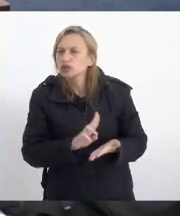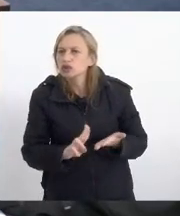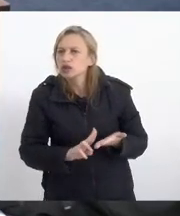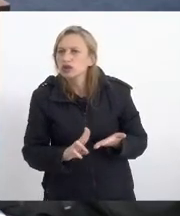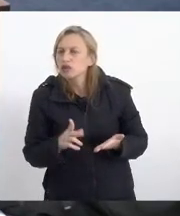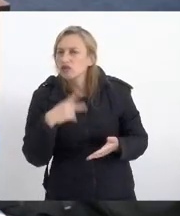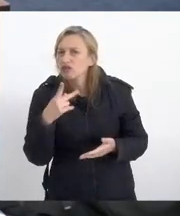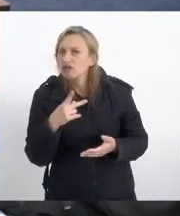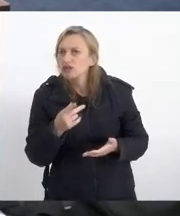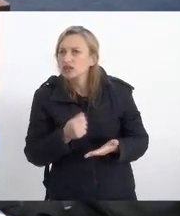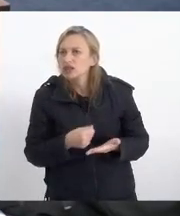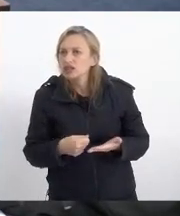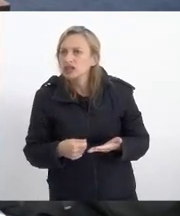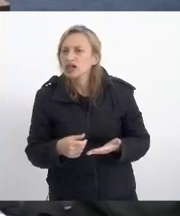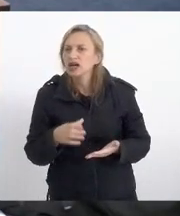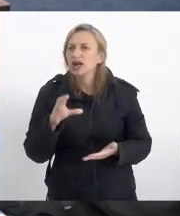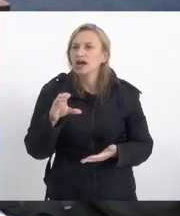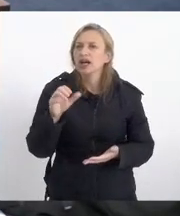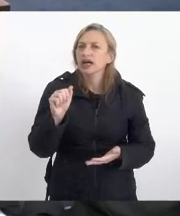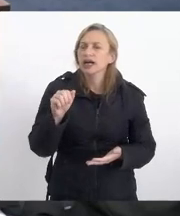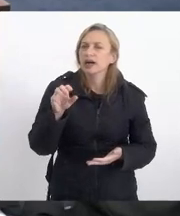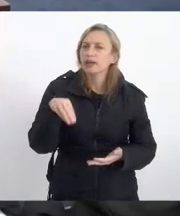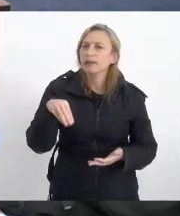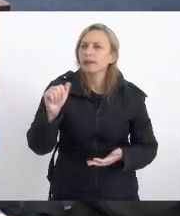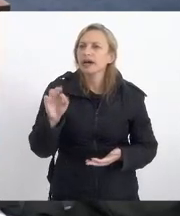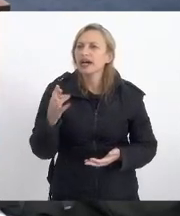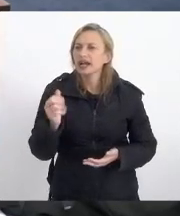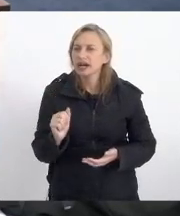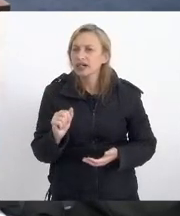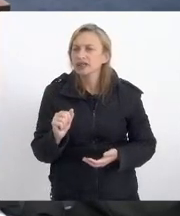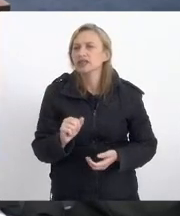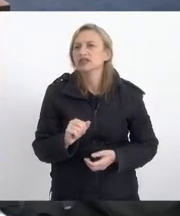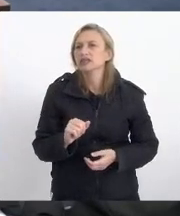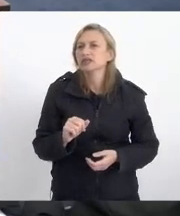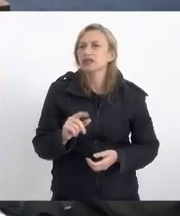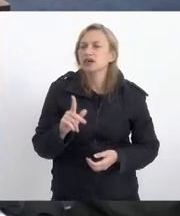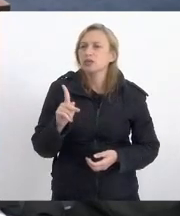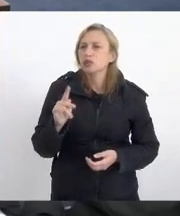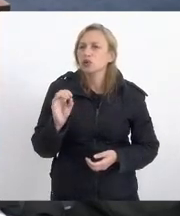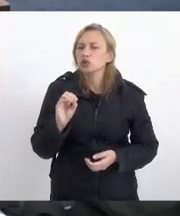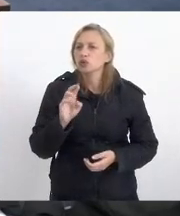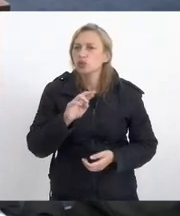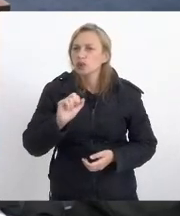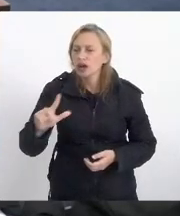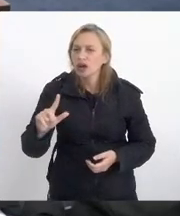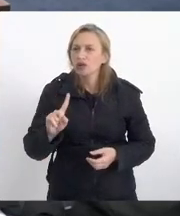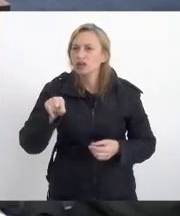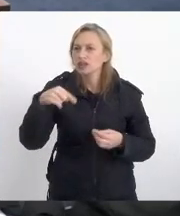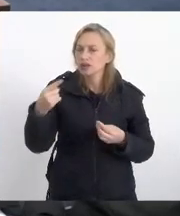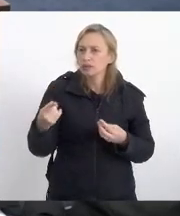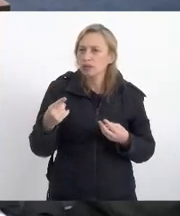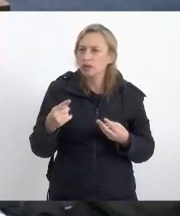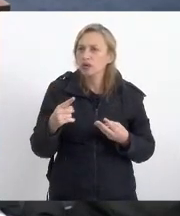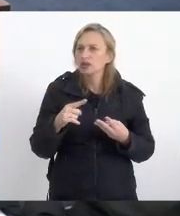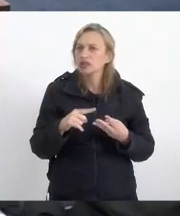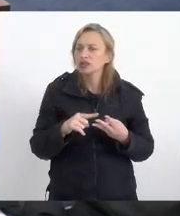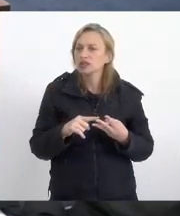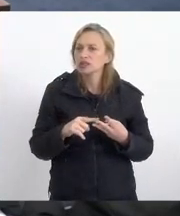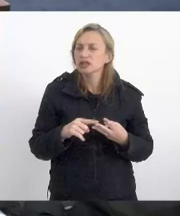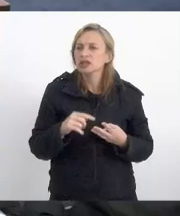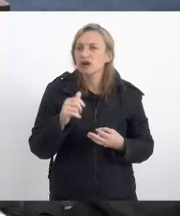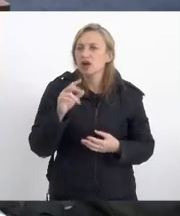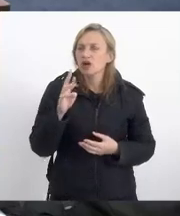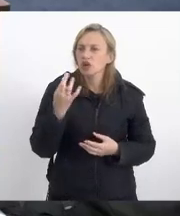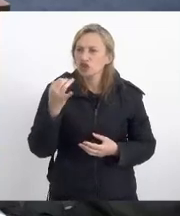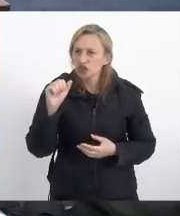mais. Sargento Câmara. Então, Sargento Portugal, depois eu vou iniciar e vou encerrar com a senhora